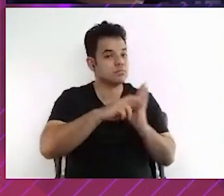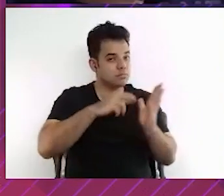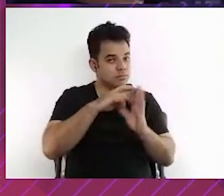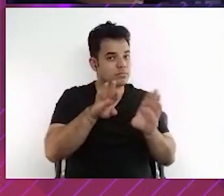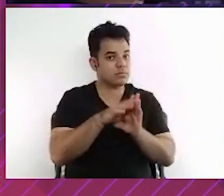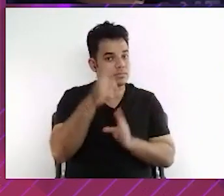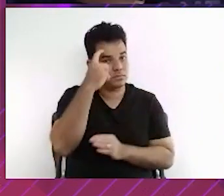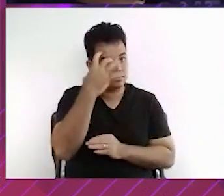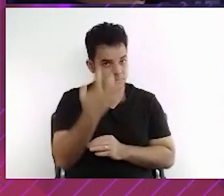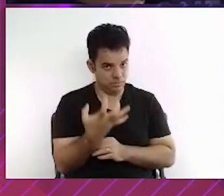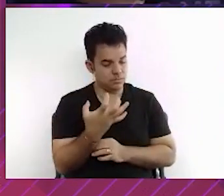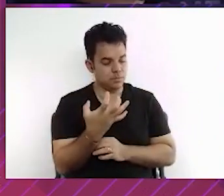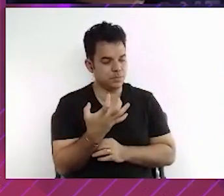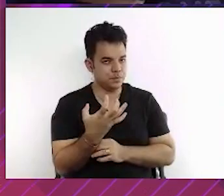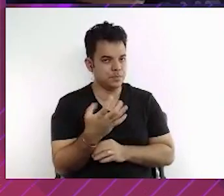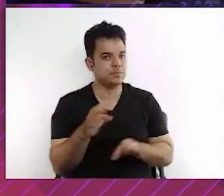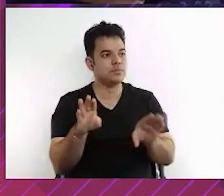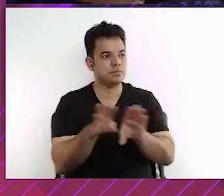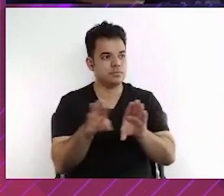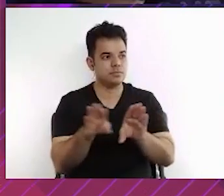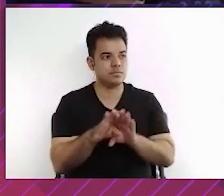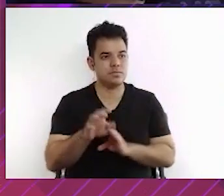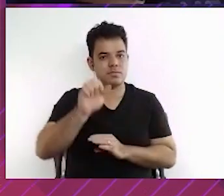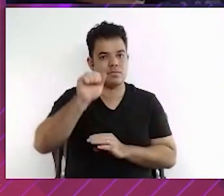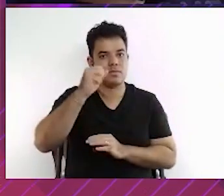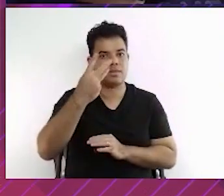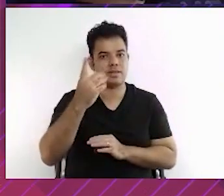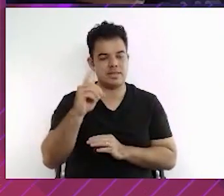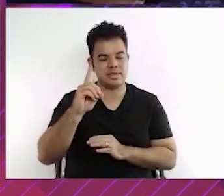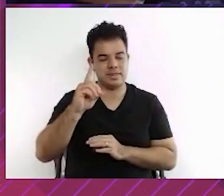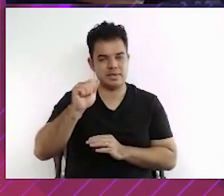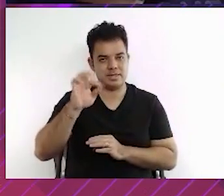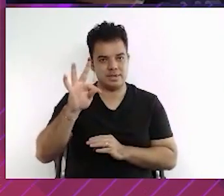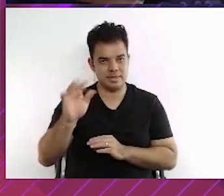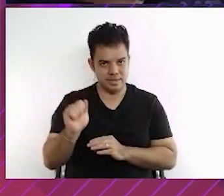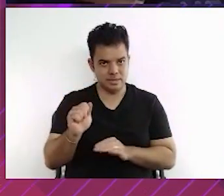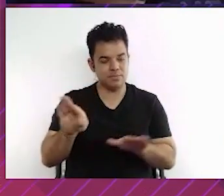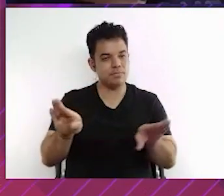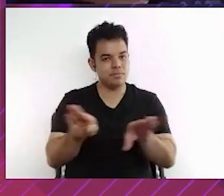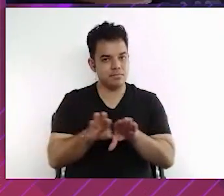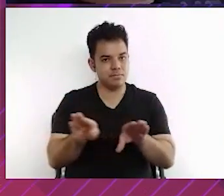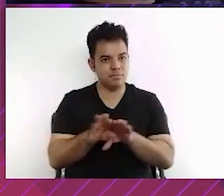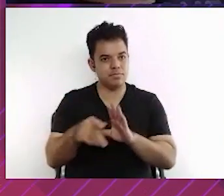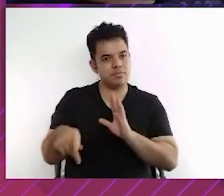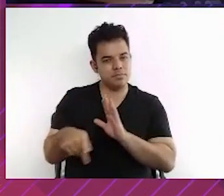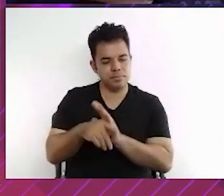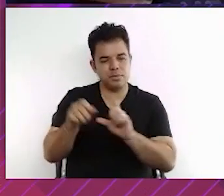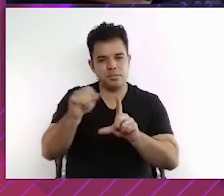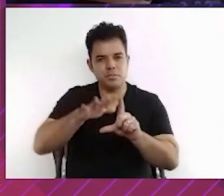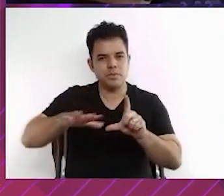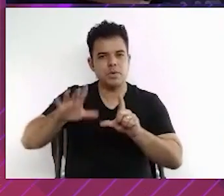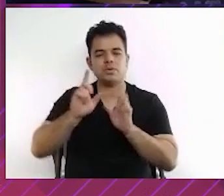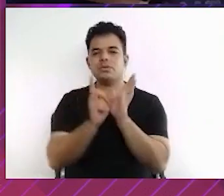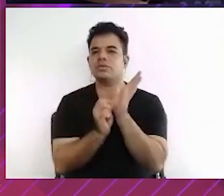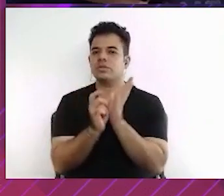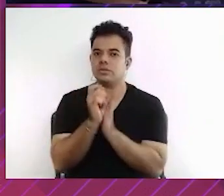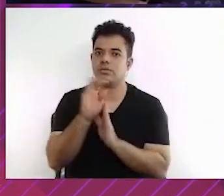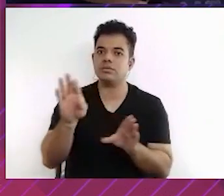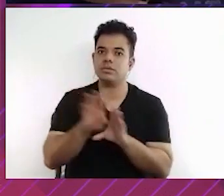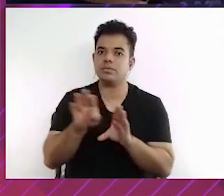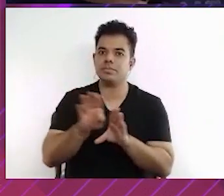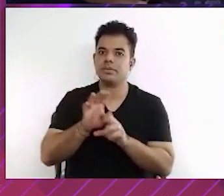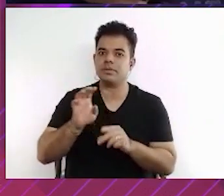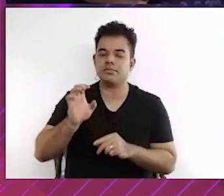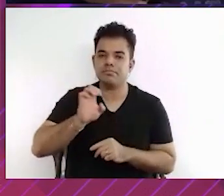artificial. A 3Data, ela faz parte do Cubo, do Porto Digital, ela ganhou